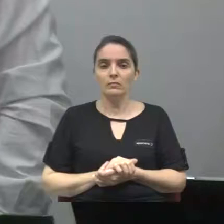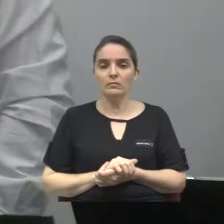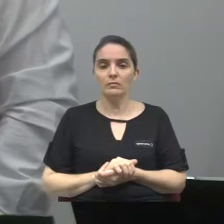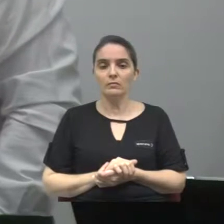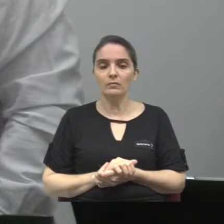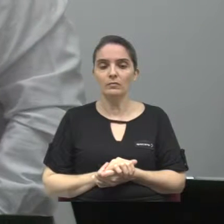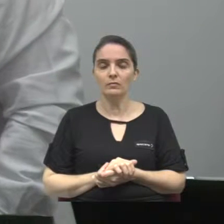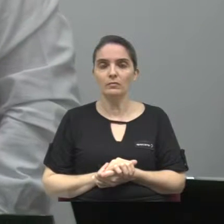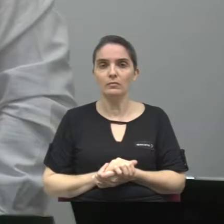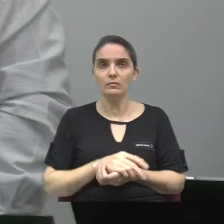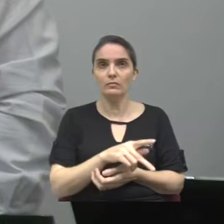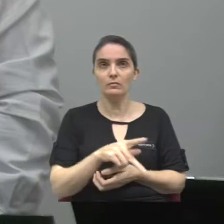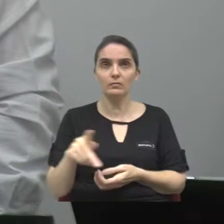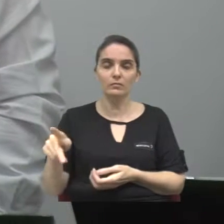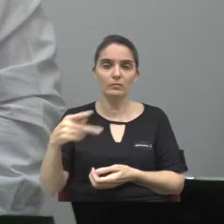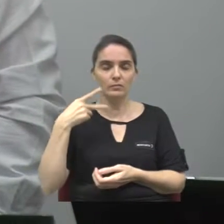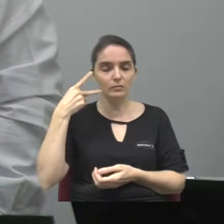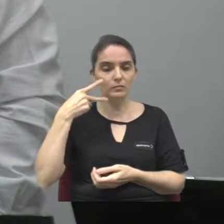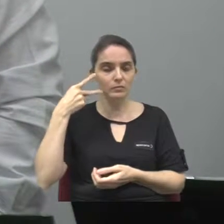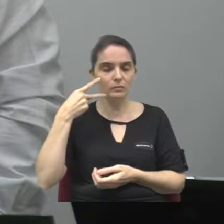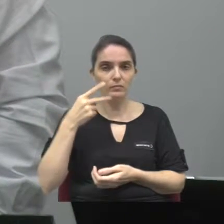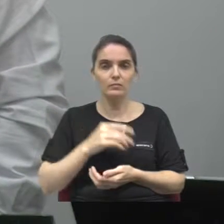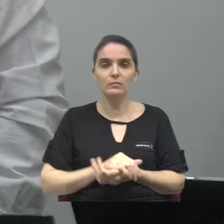Presidente, vereadores, vereadoras.